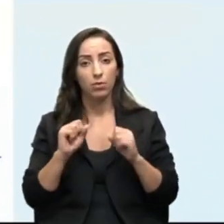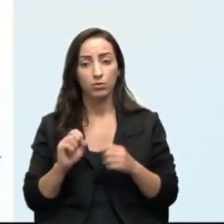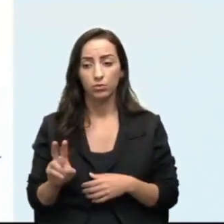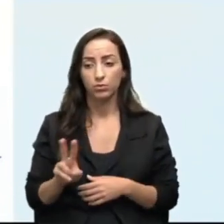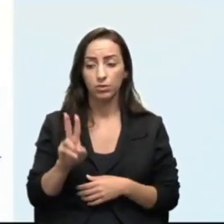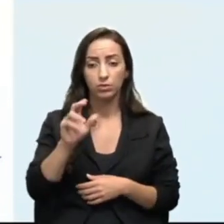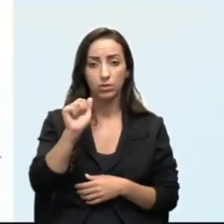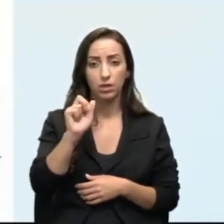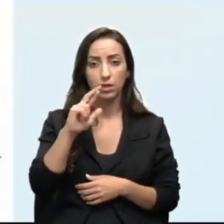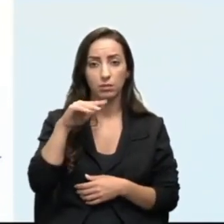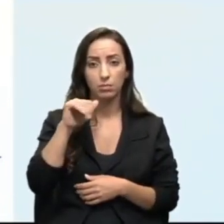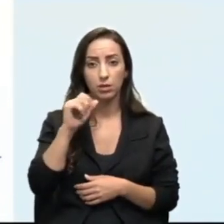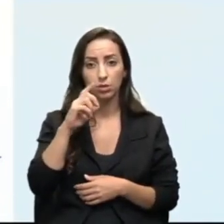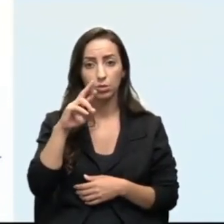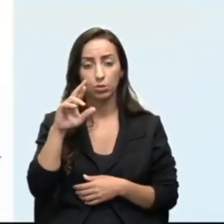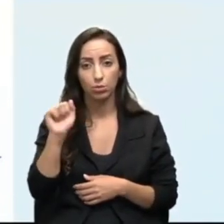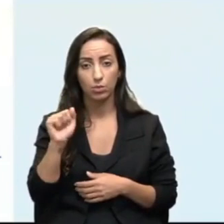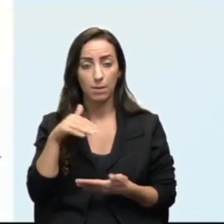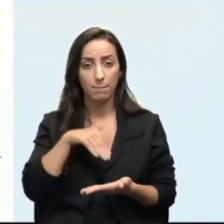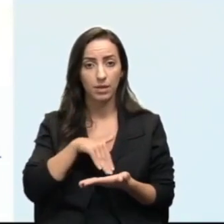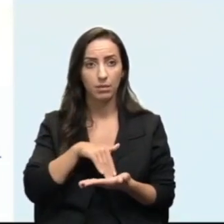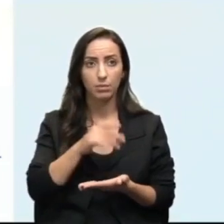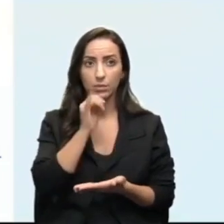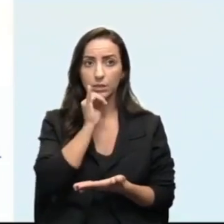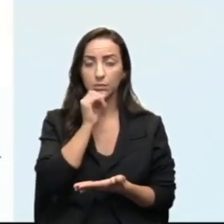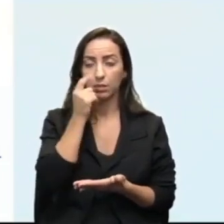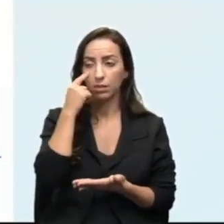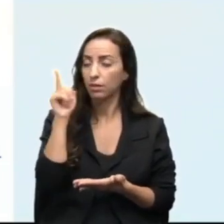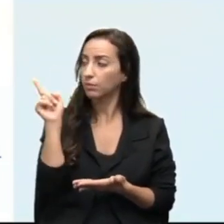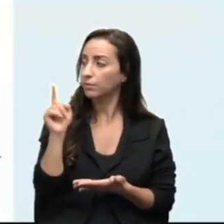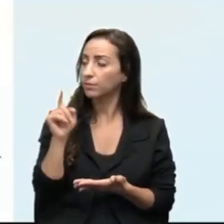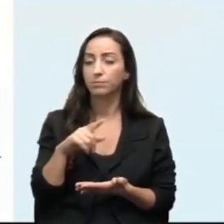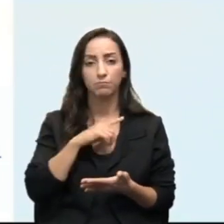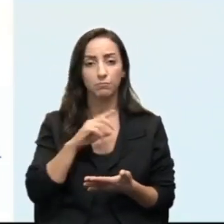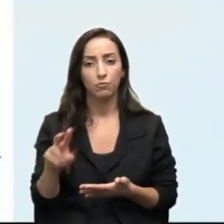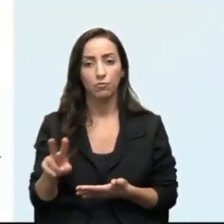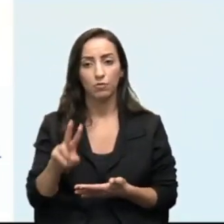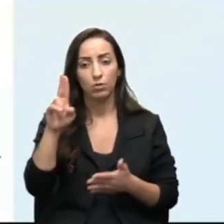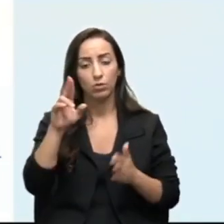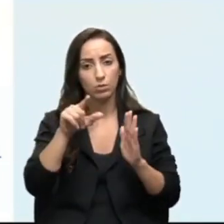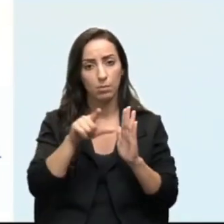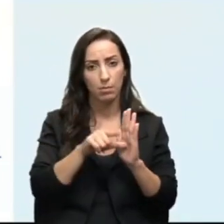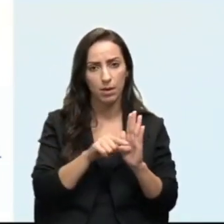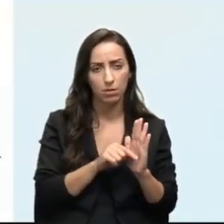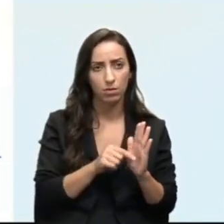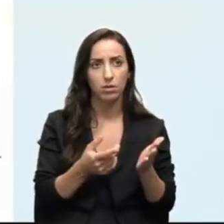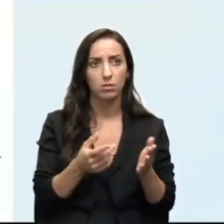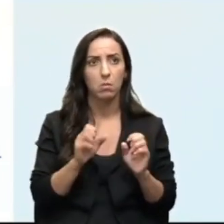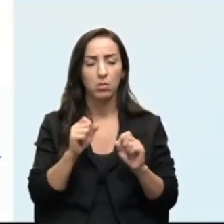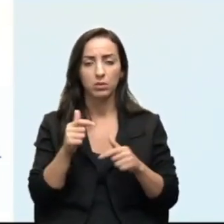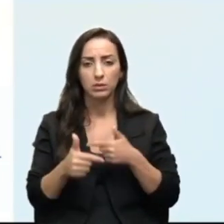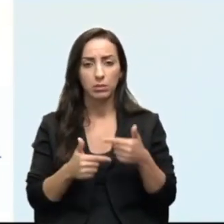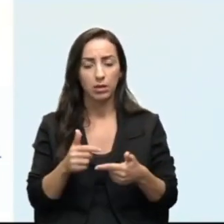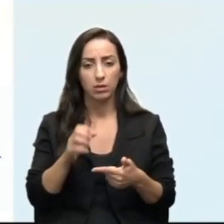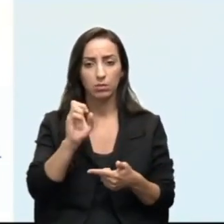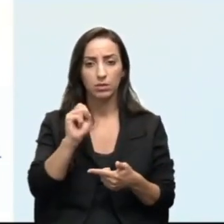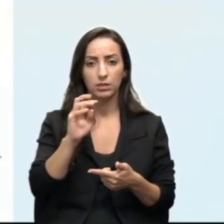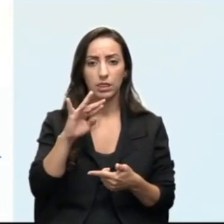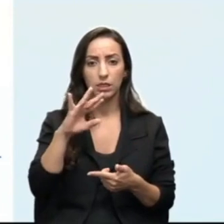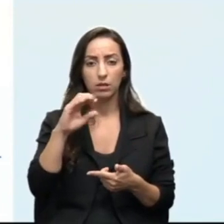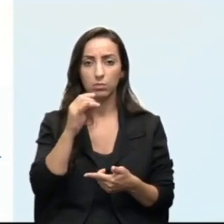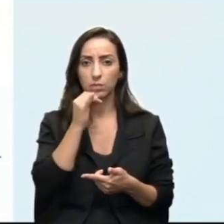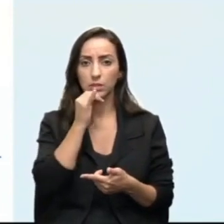armadura mínima, onde a gente tem aqui valores menores do que o mínimo. A gente pode trabalhar com estribos, por